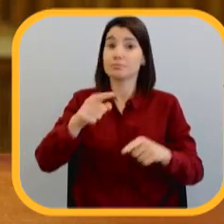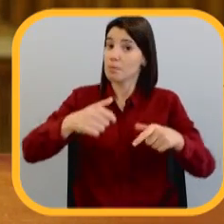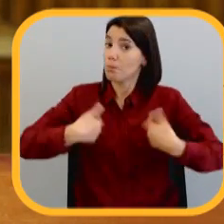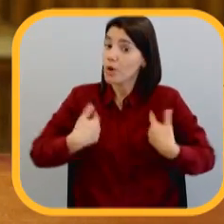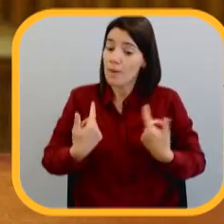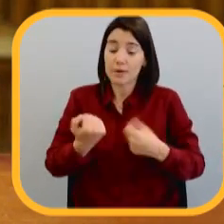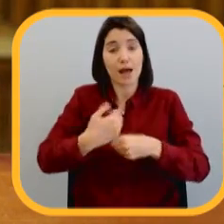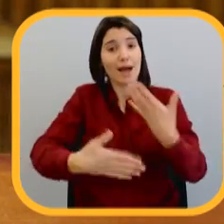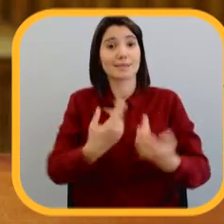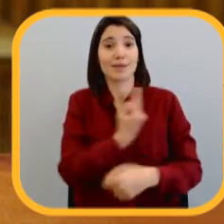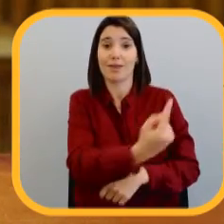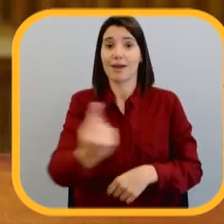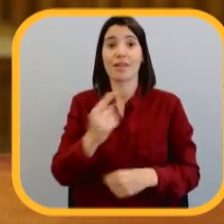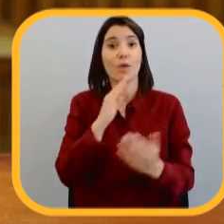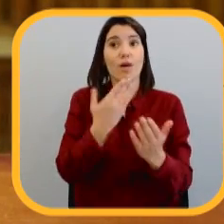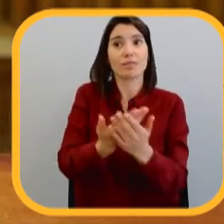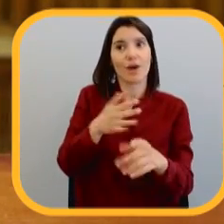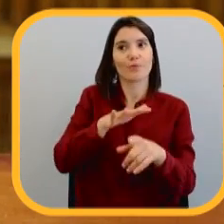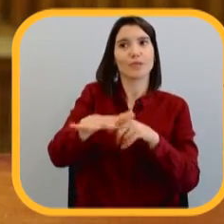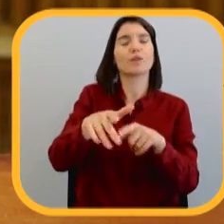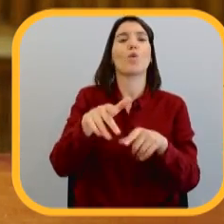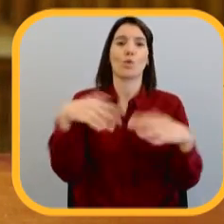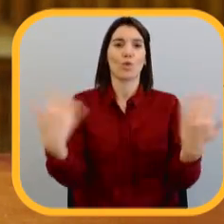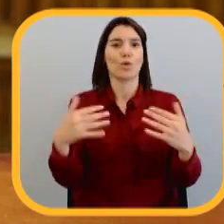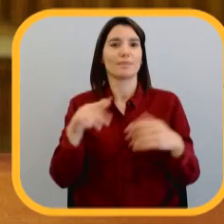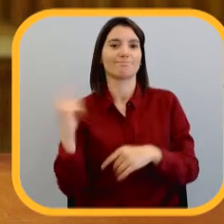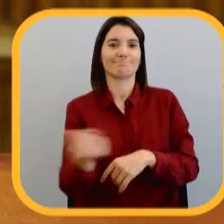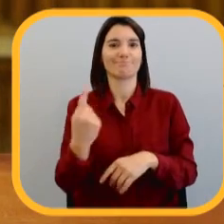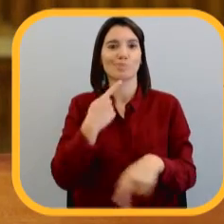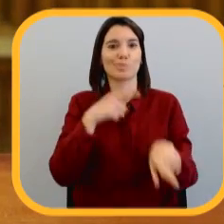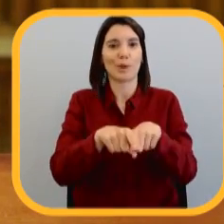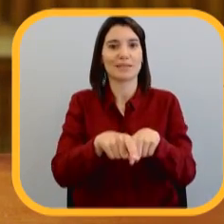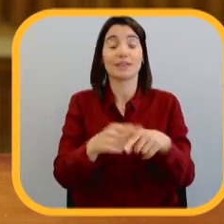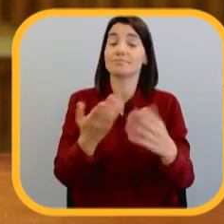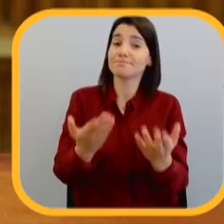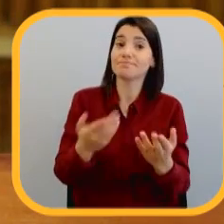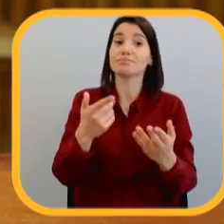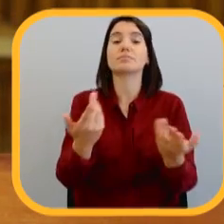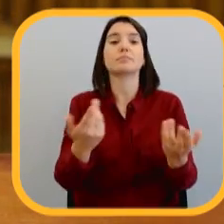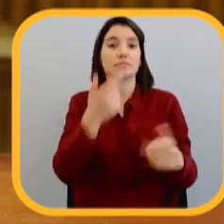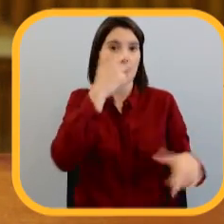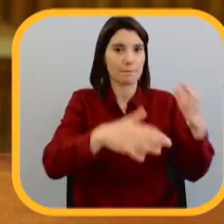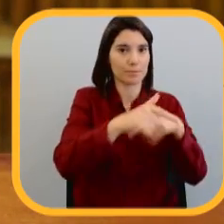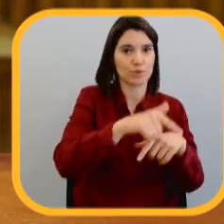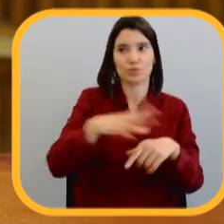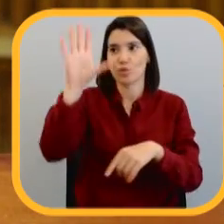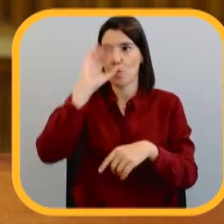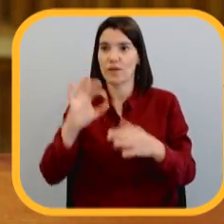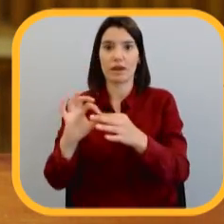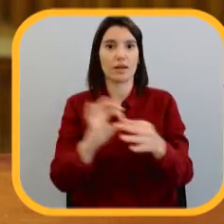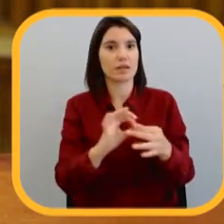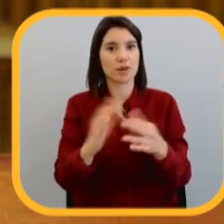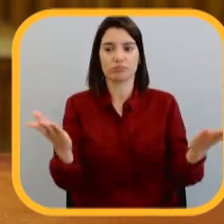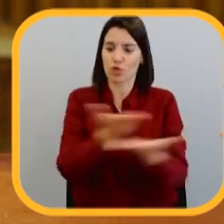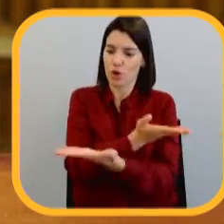ti e nas tuas ações individuais que têm impacto no próprio ecossistema político. Assim, considera-se a relação entre os cidadãos e o